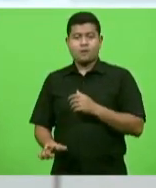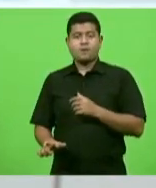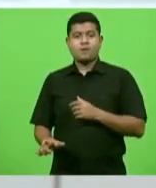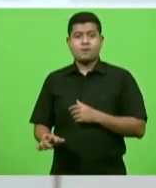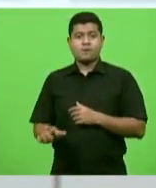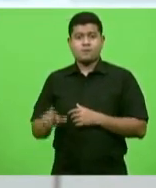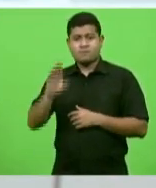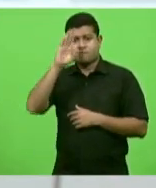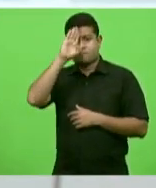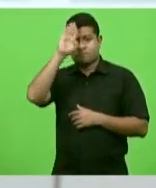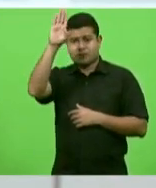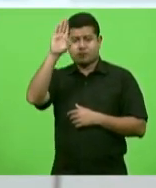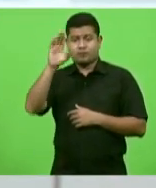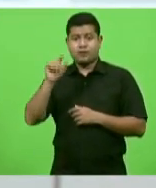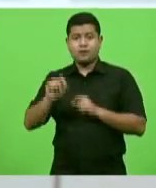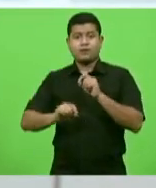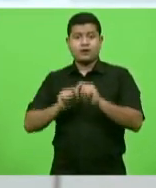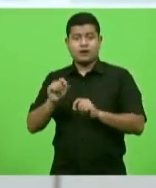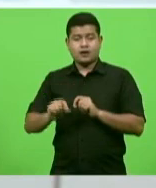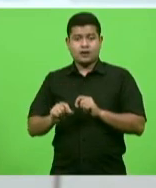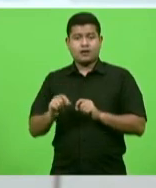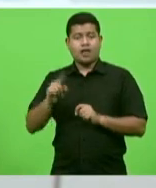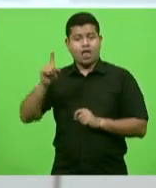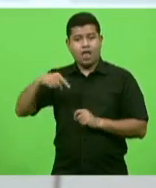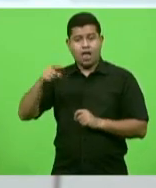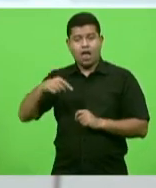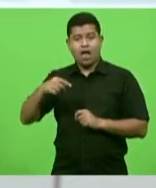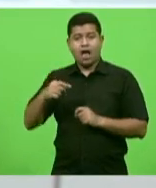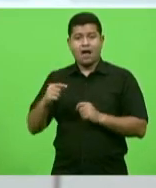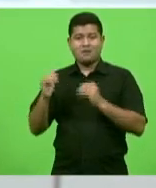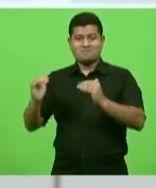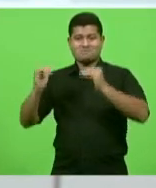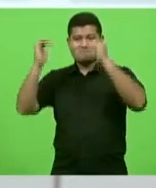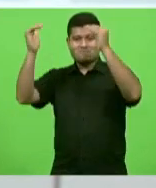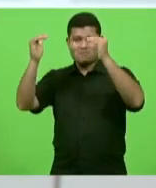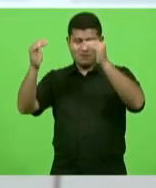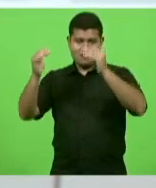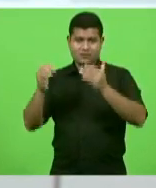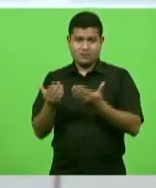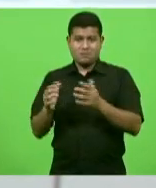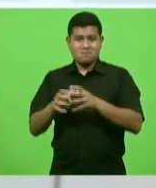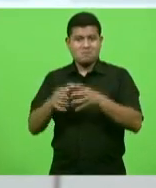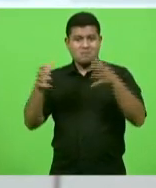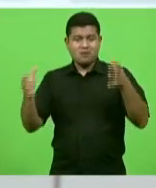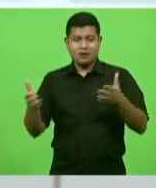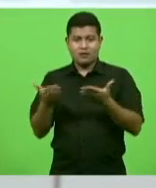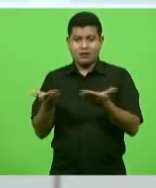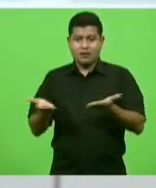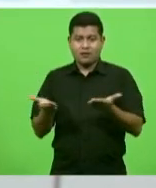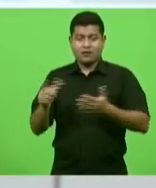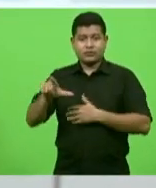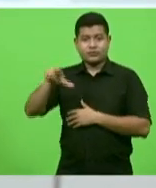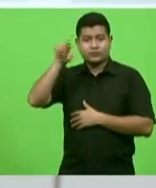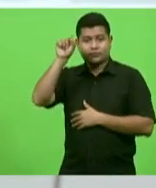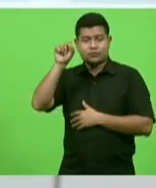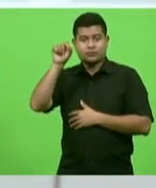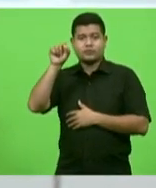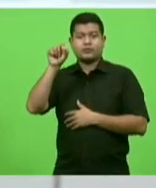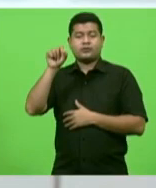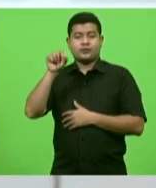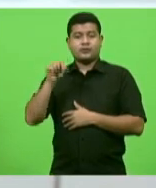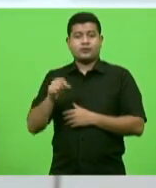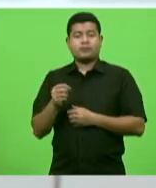autoridade executiva Eleita para gerir o bem comum e rende-se ao povo